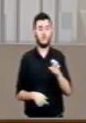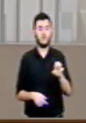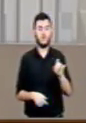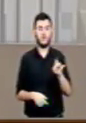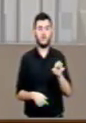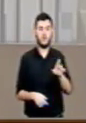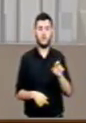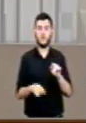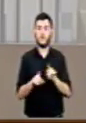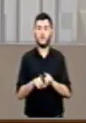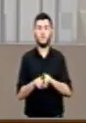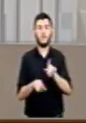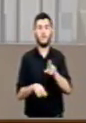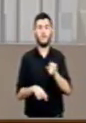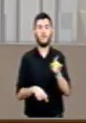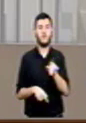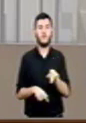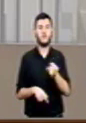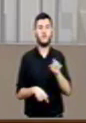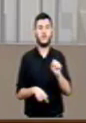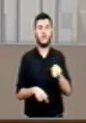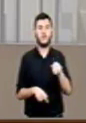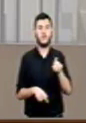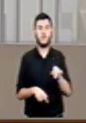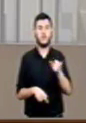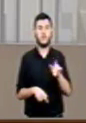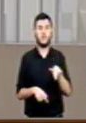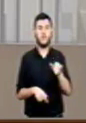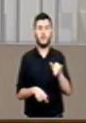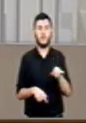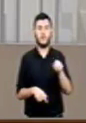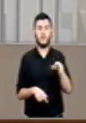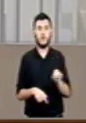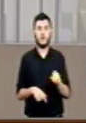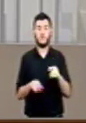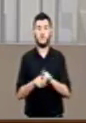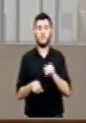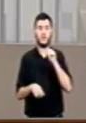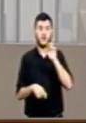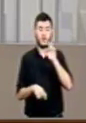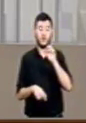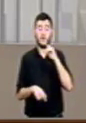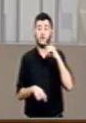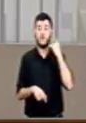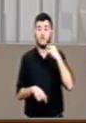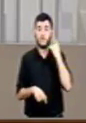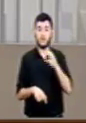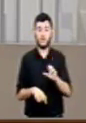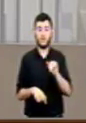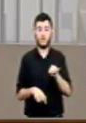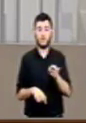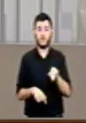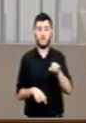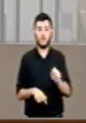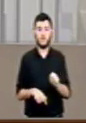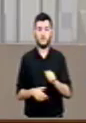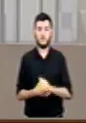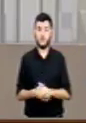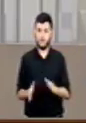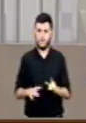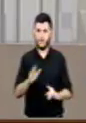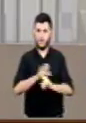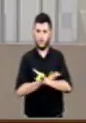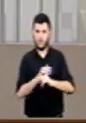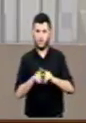Luiz Maximiliano Leal Telesca Mota e doutora Cíntia Coelho Cortes. Doutora Raquel Dodge também fará uso da